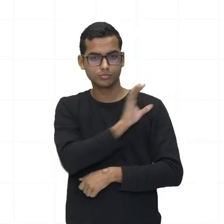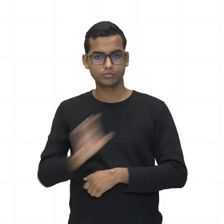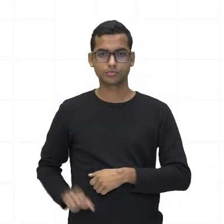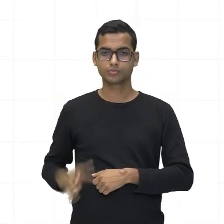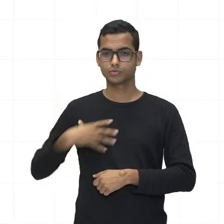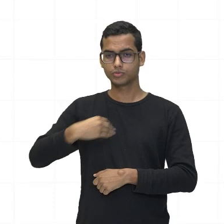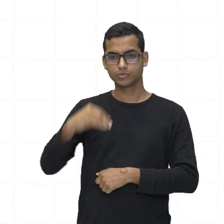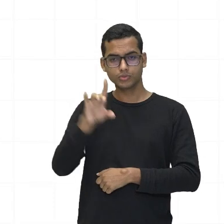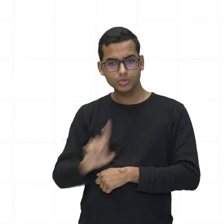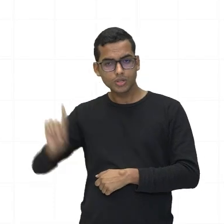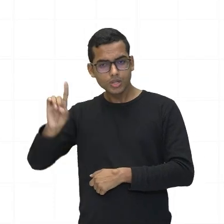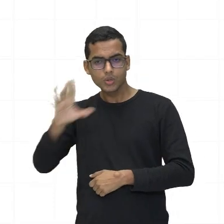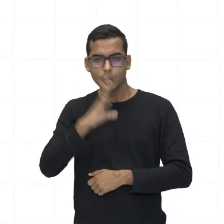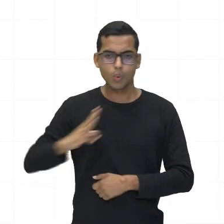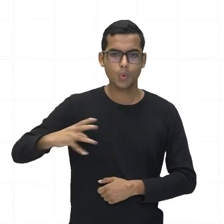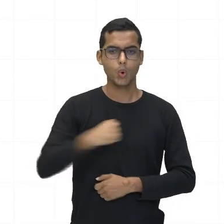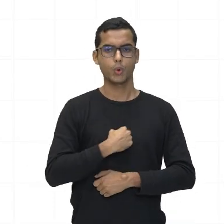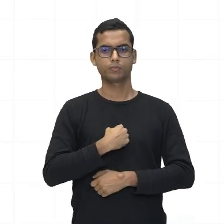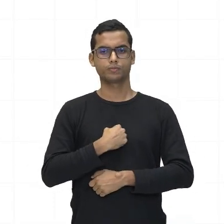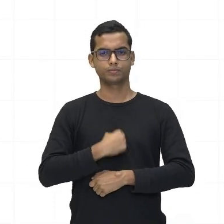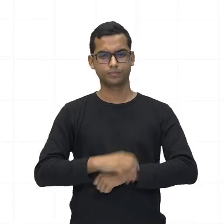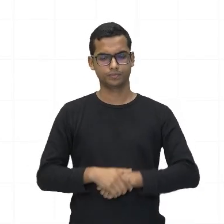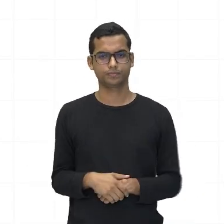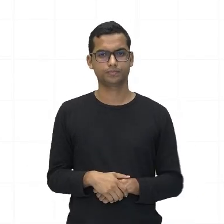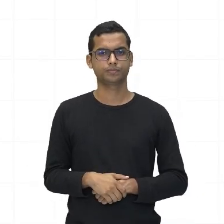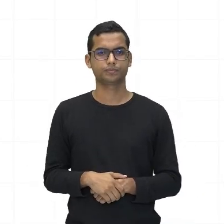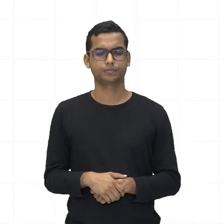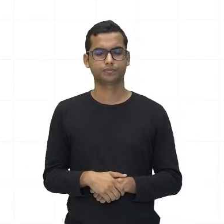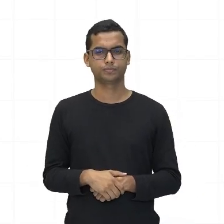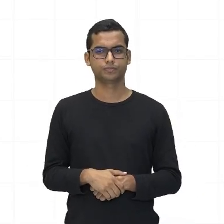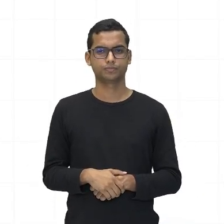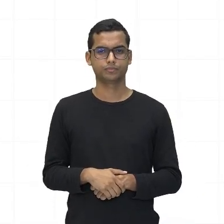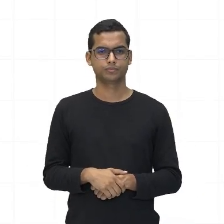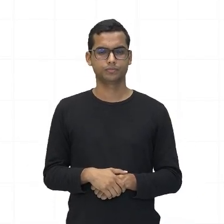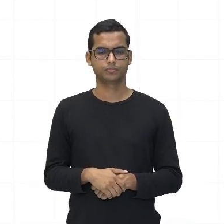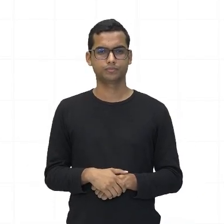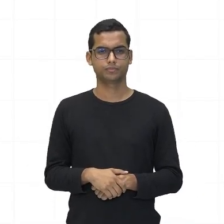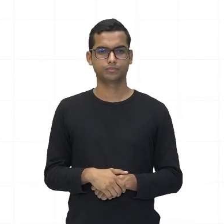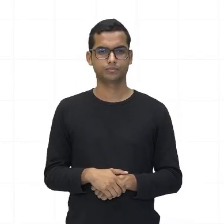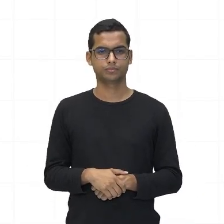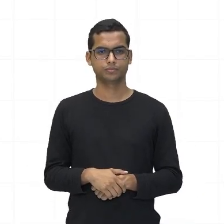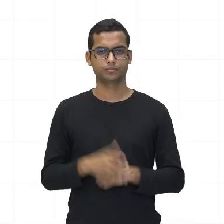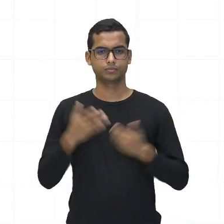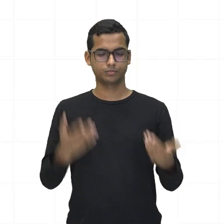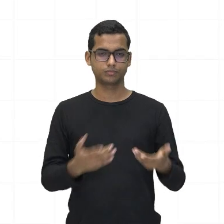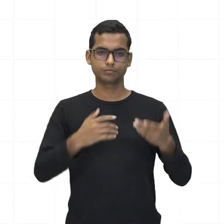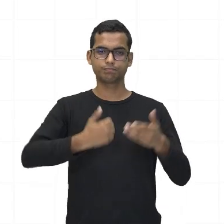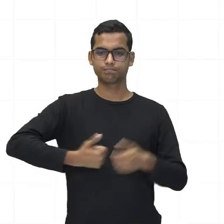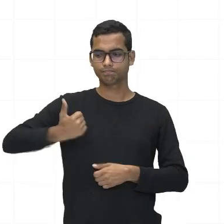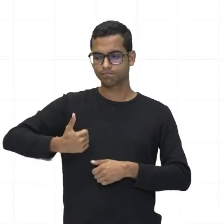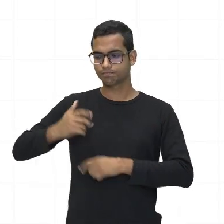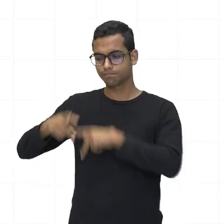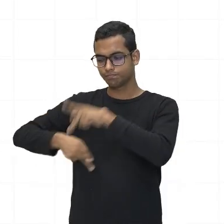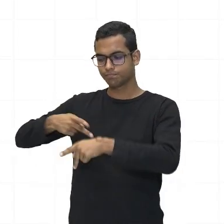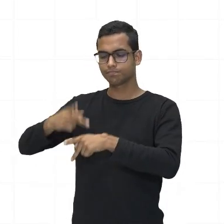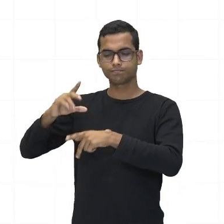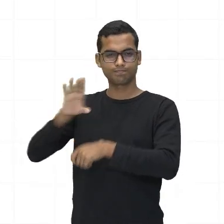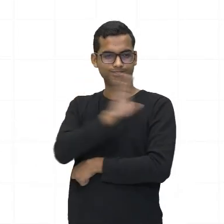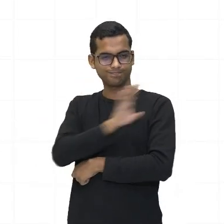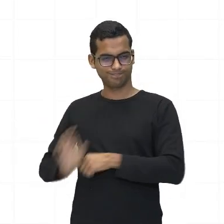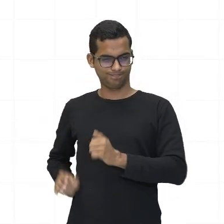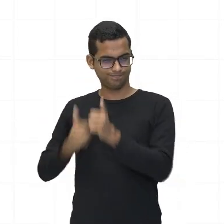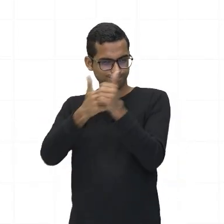Salvador. Né? A gente faz o acrônico, os primeiros cristãos bolaram esse acrônico para